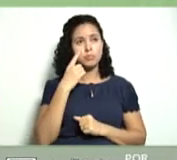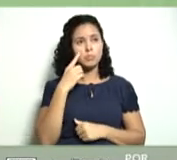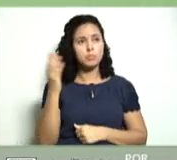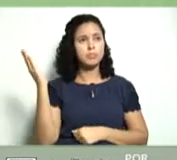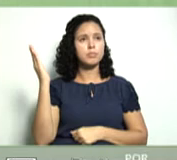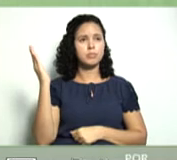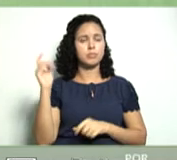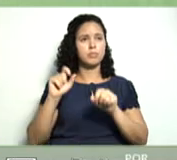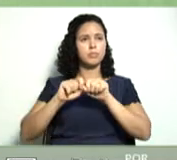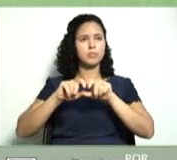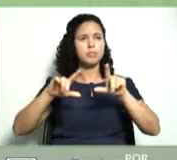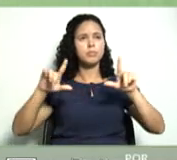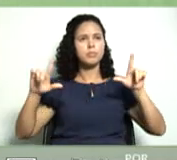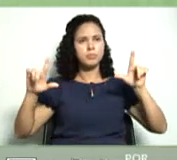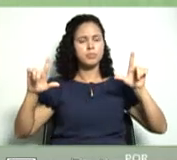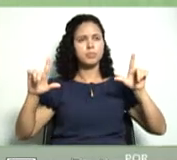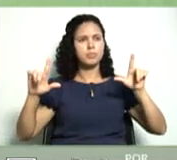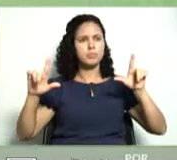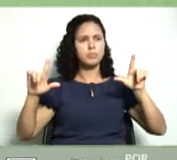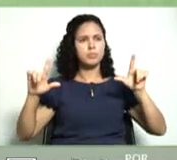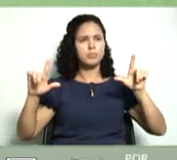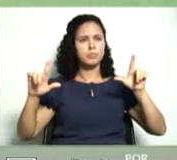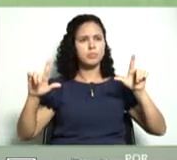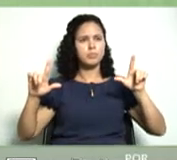eu abrir o word